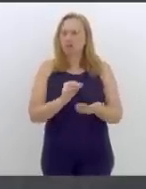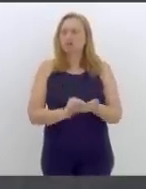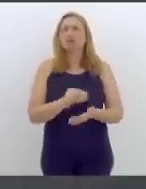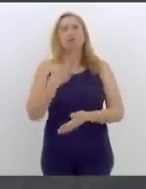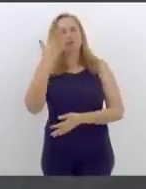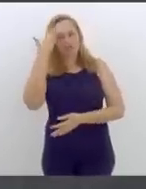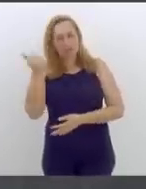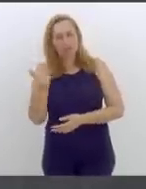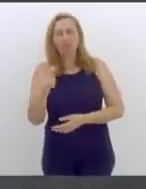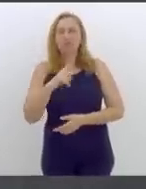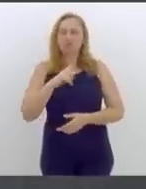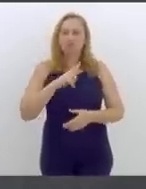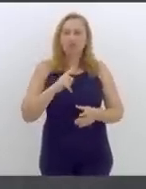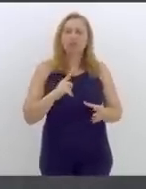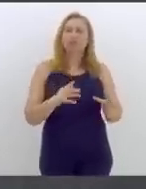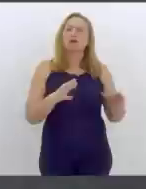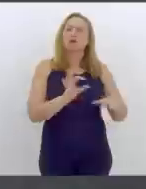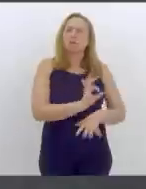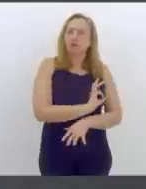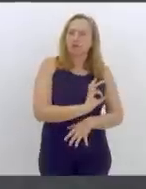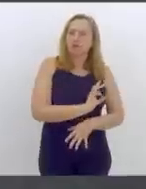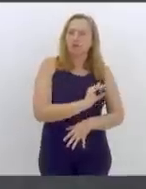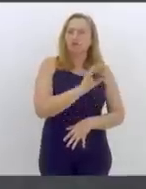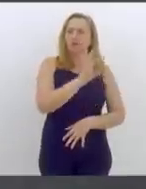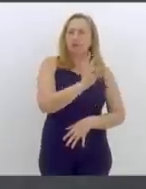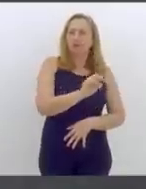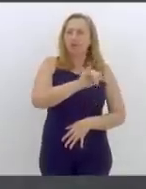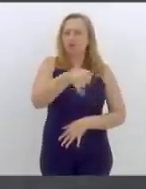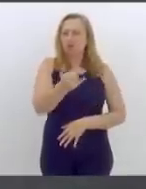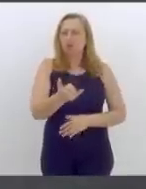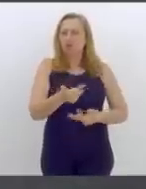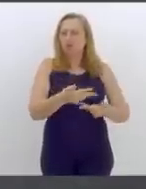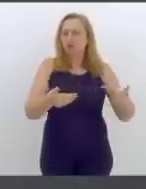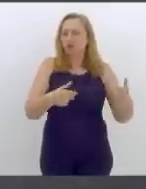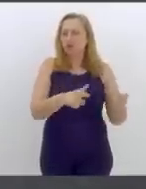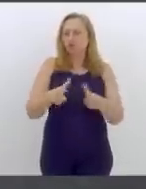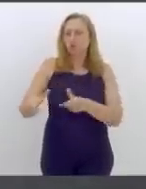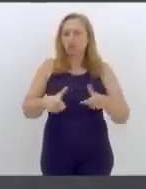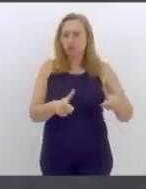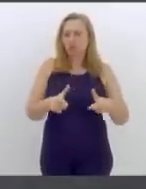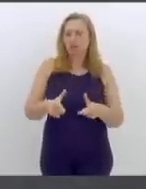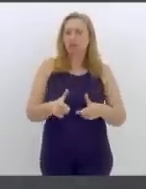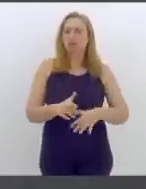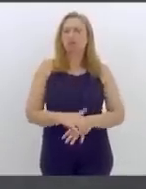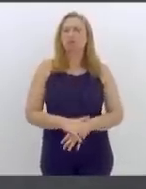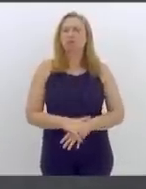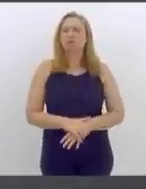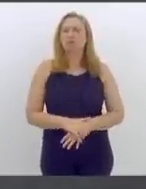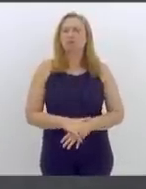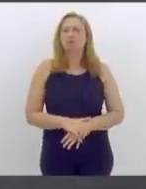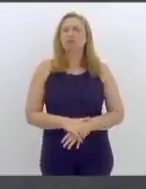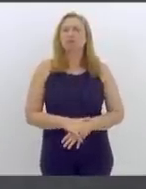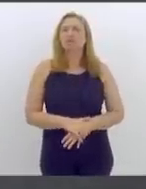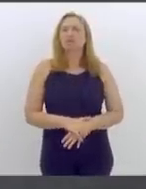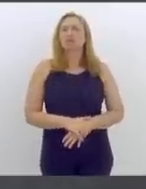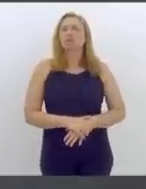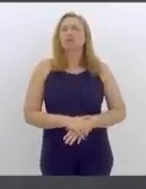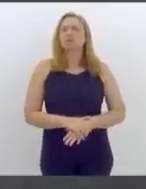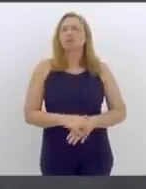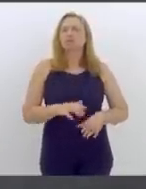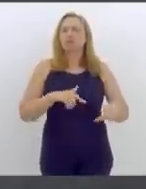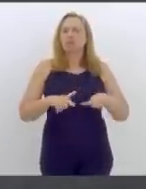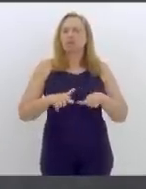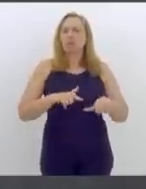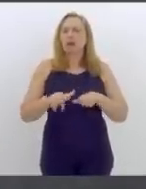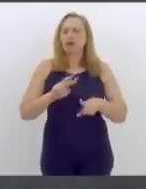Tem polícia aqui na casa tem polícia no Ministério Público tem polícia em turco até canto é o Severino serve para tapar buraco em tudo quanto é lugar